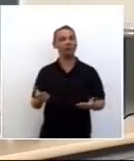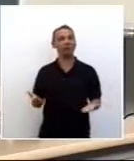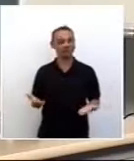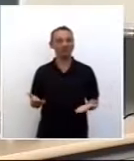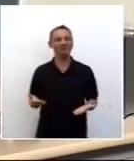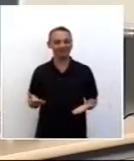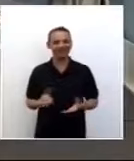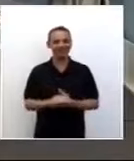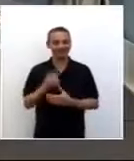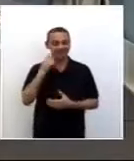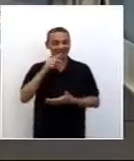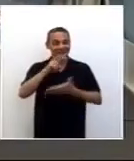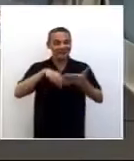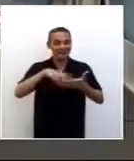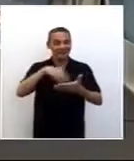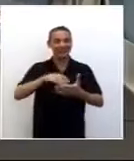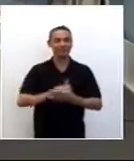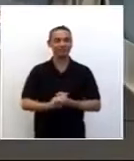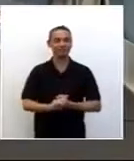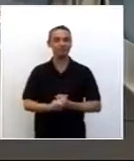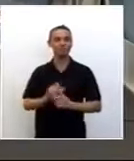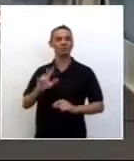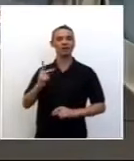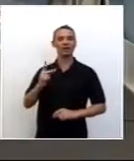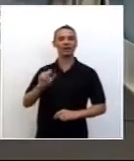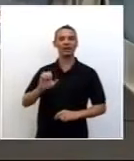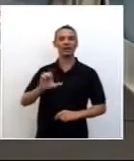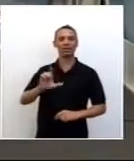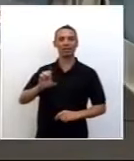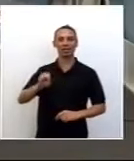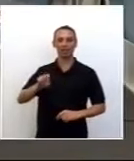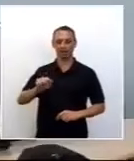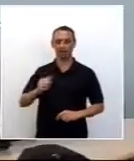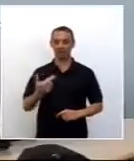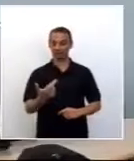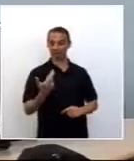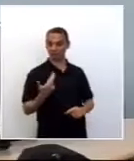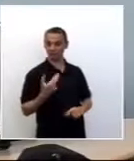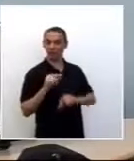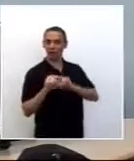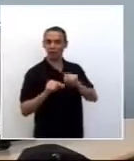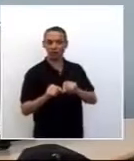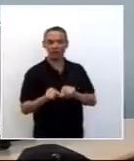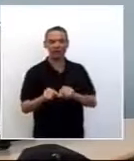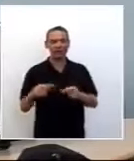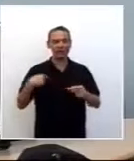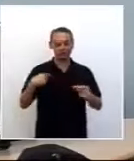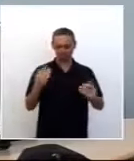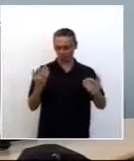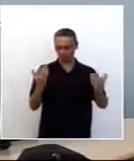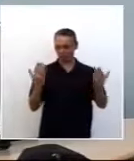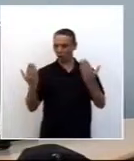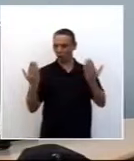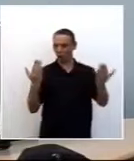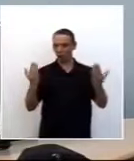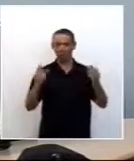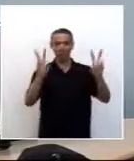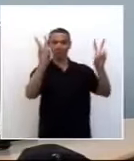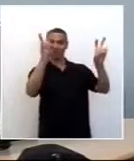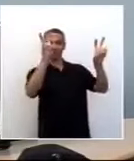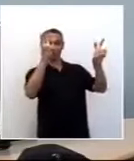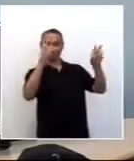né A Elena falou aqui para gente que a uma das estratégias é comprar o tema com a